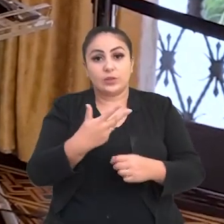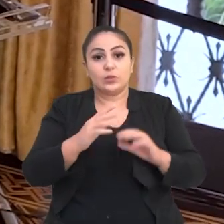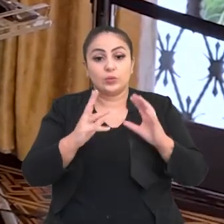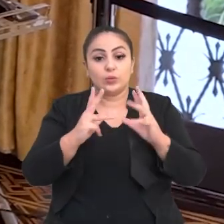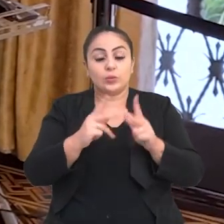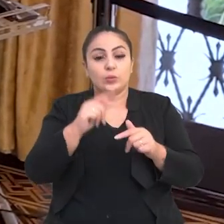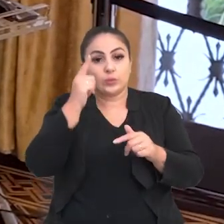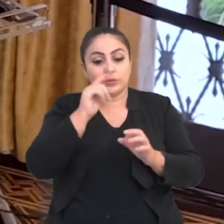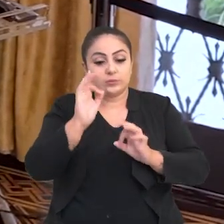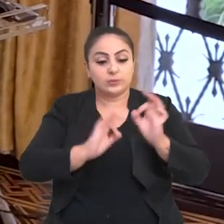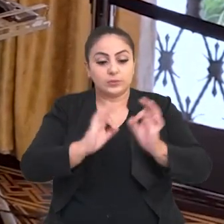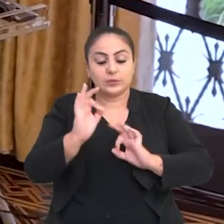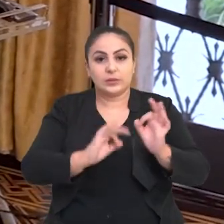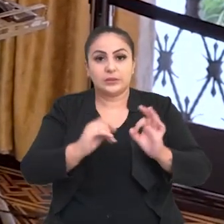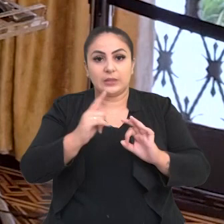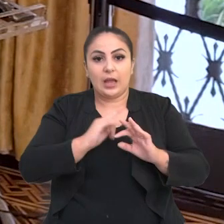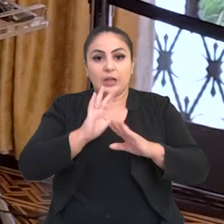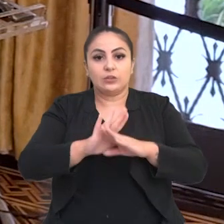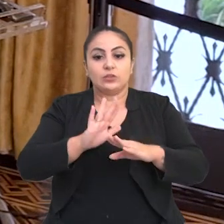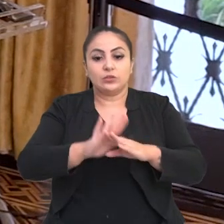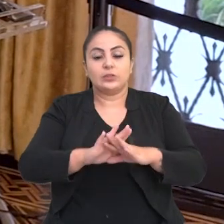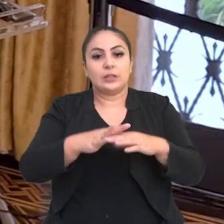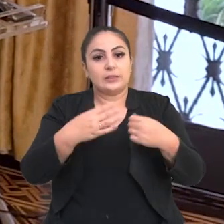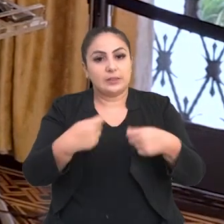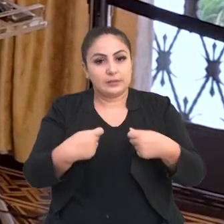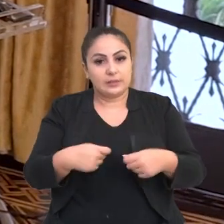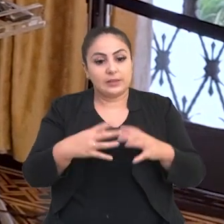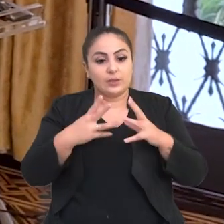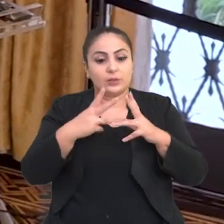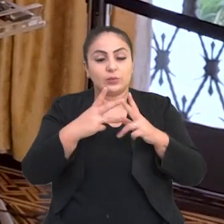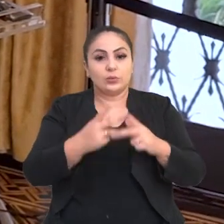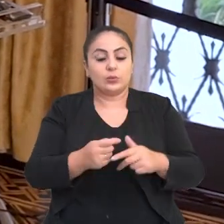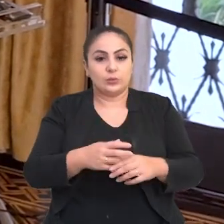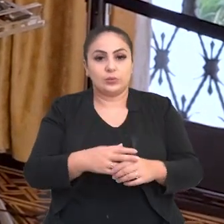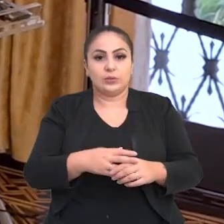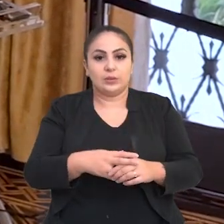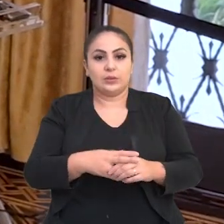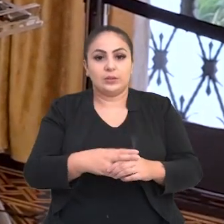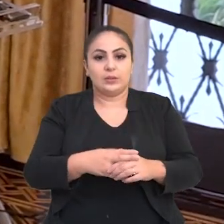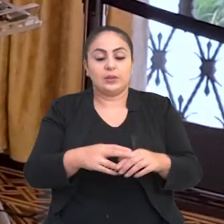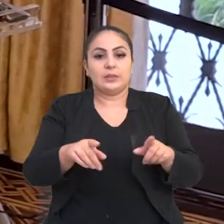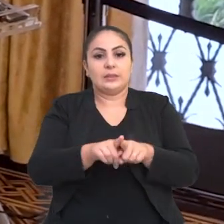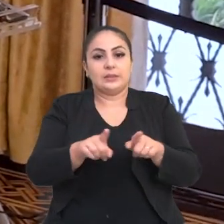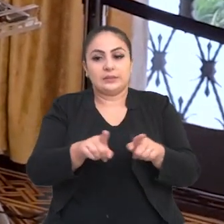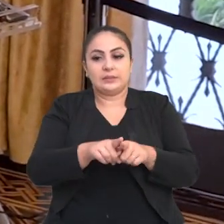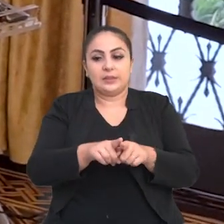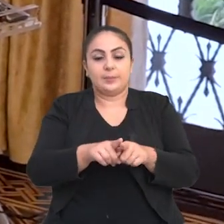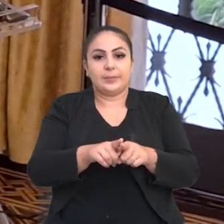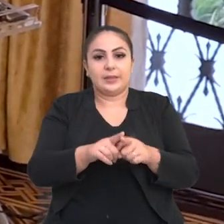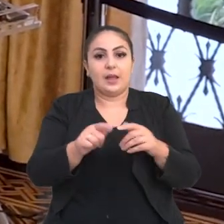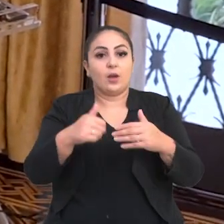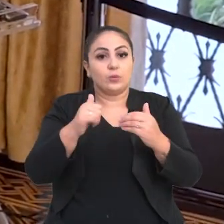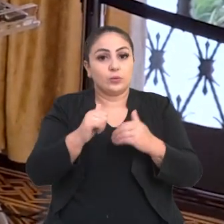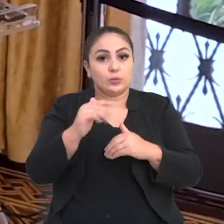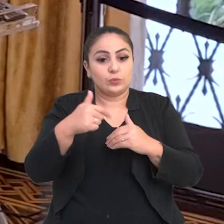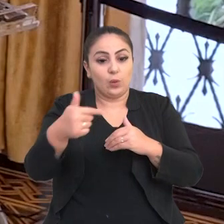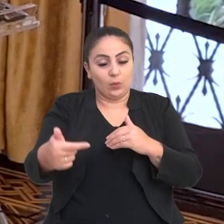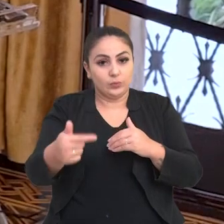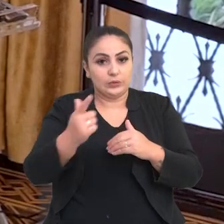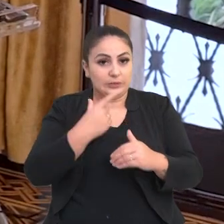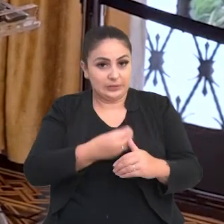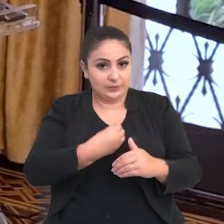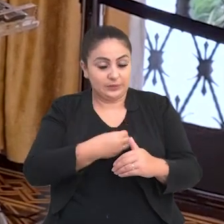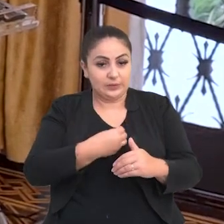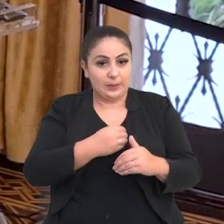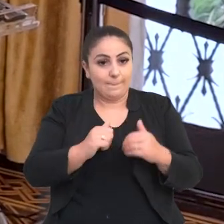nós e também para nos prepararmos para dar a colaboração que for necessária, possível, né, ali na frente, aos demais estados